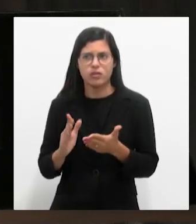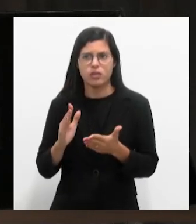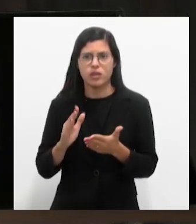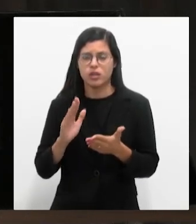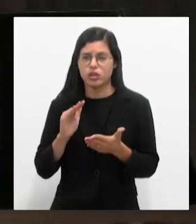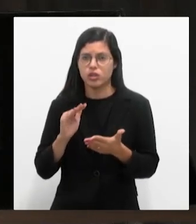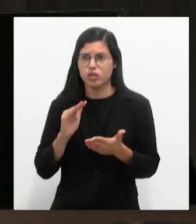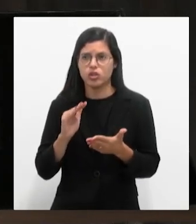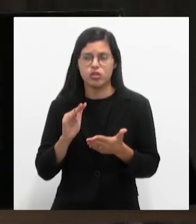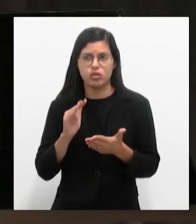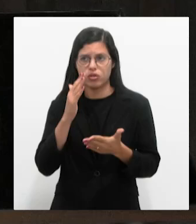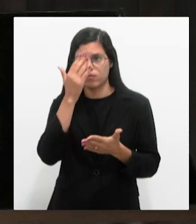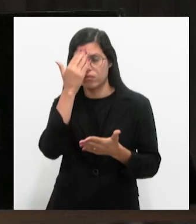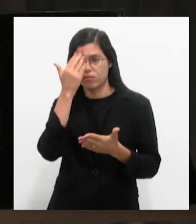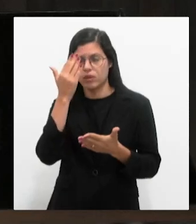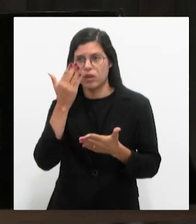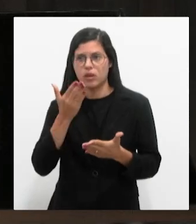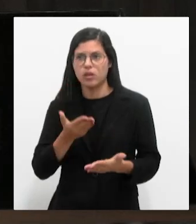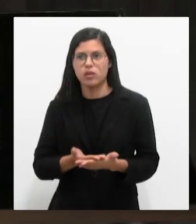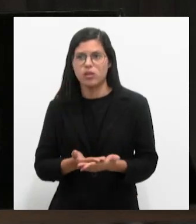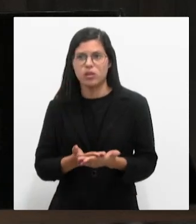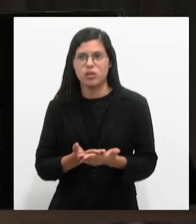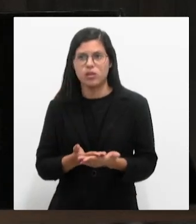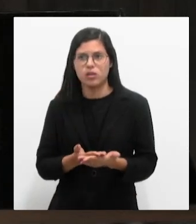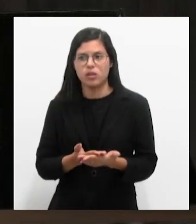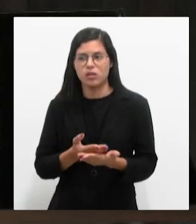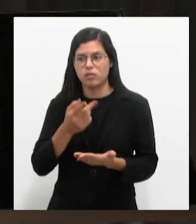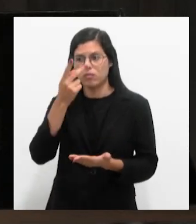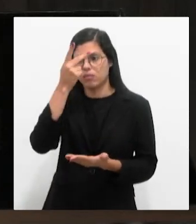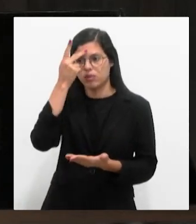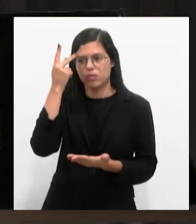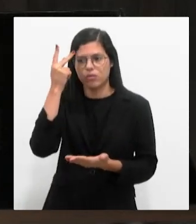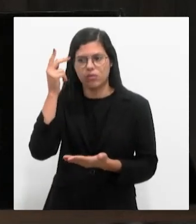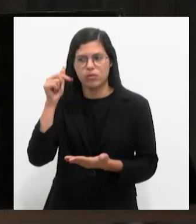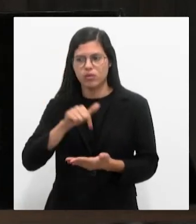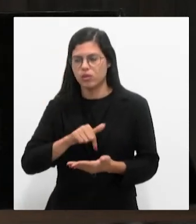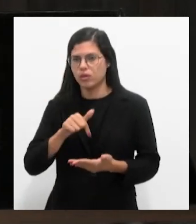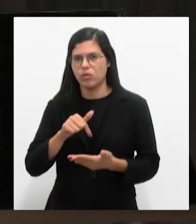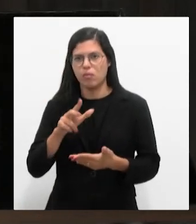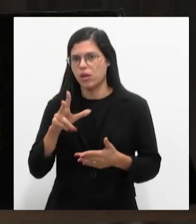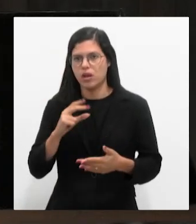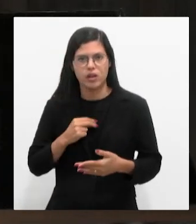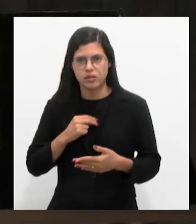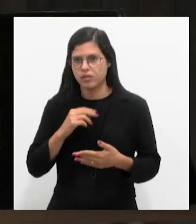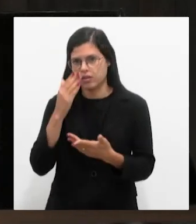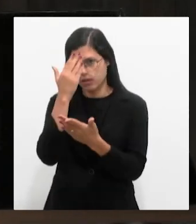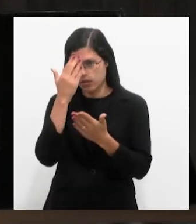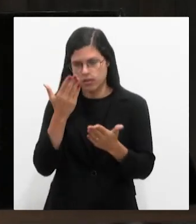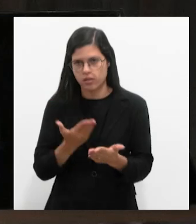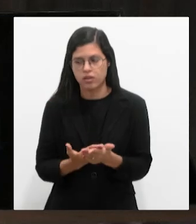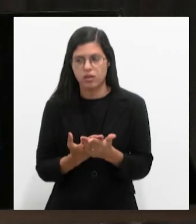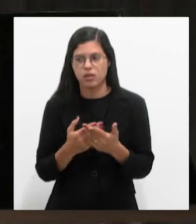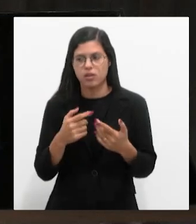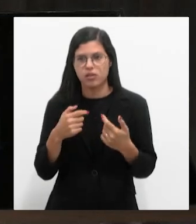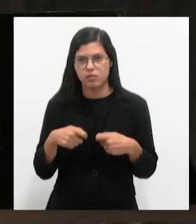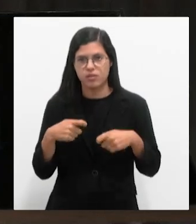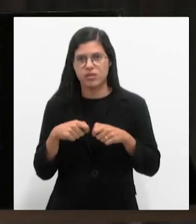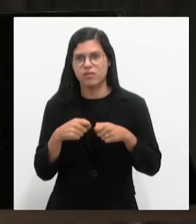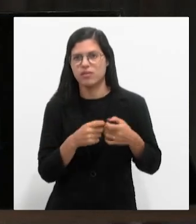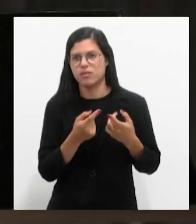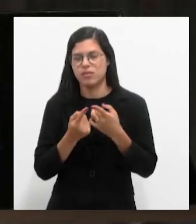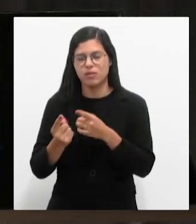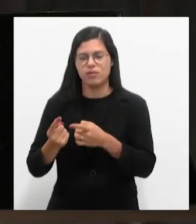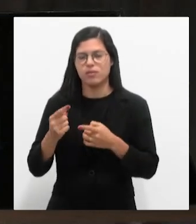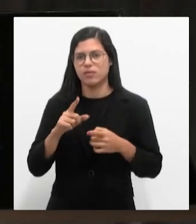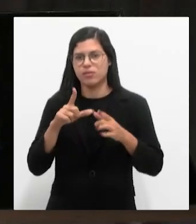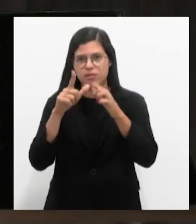têm necessidade de credibilização, mas a gente faz esse confronto. A gente sempre faz. É a enfermagem